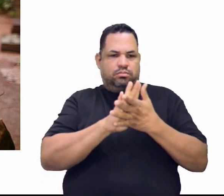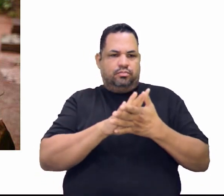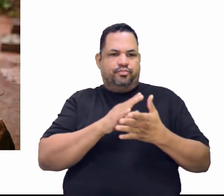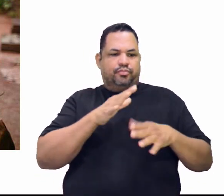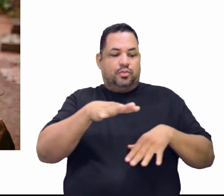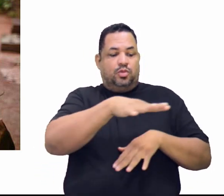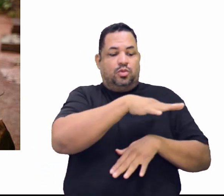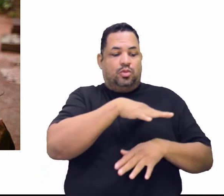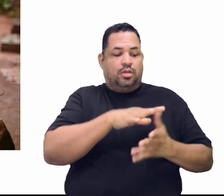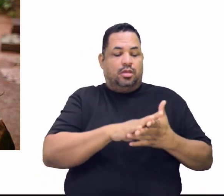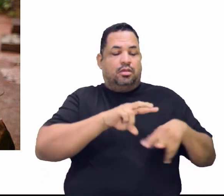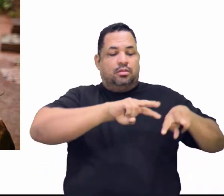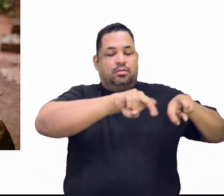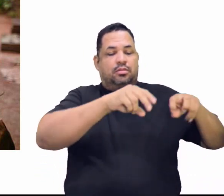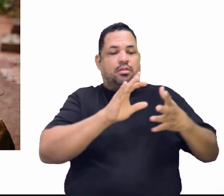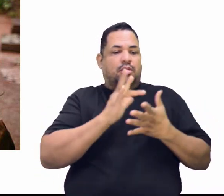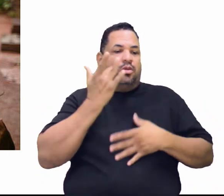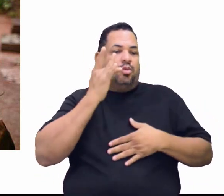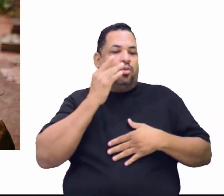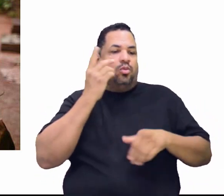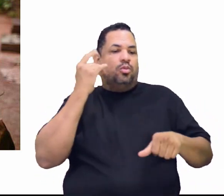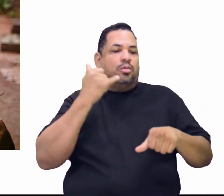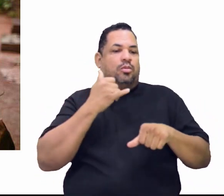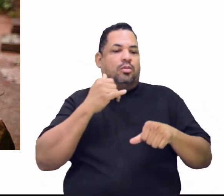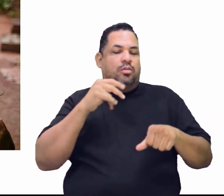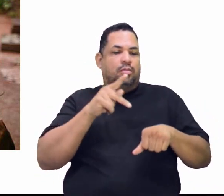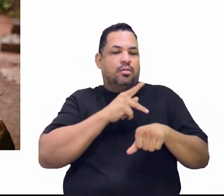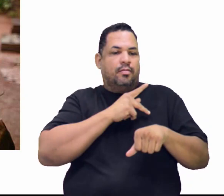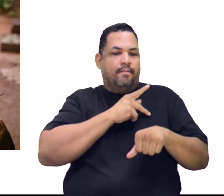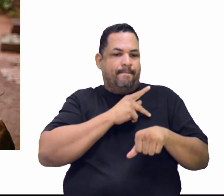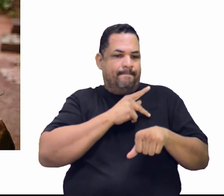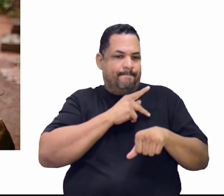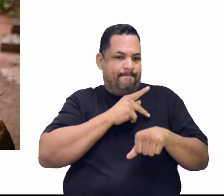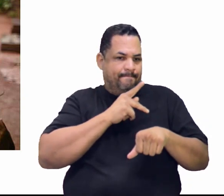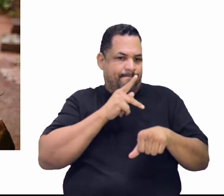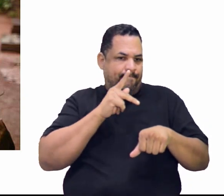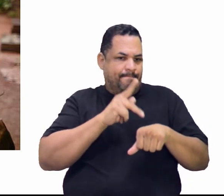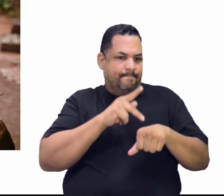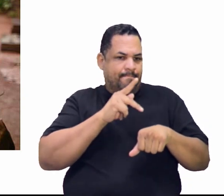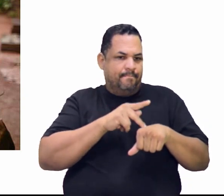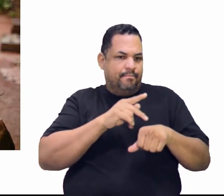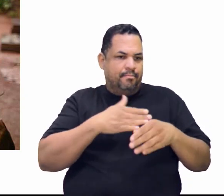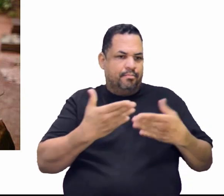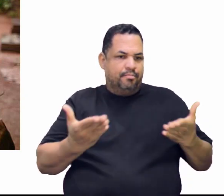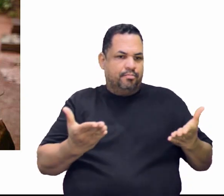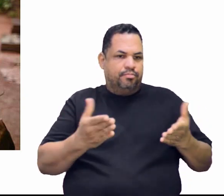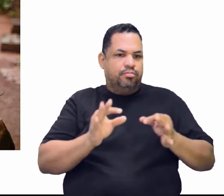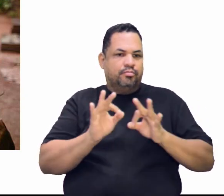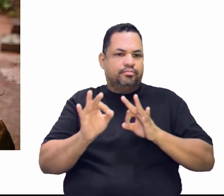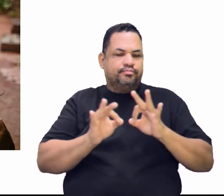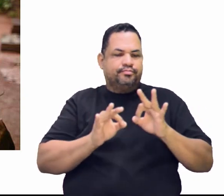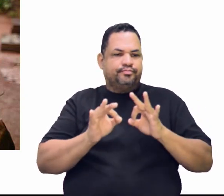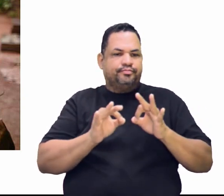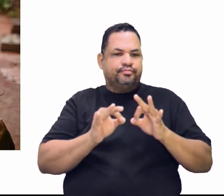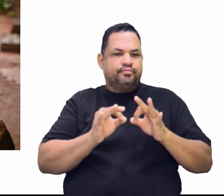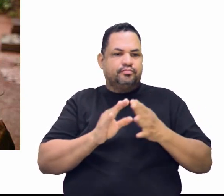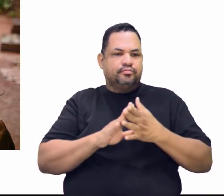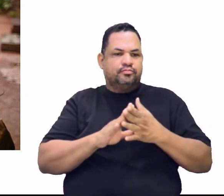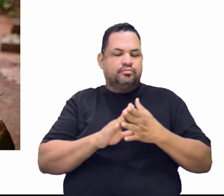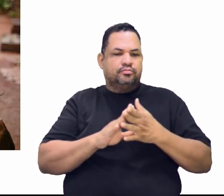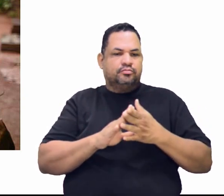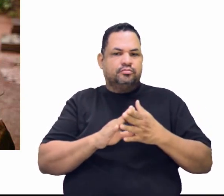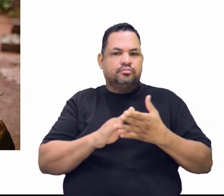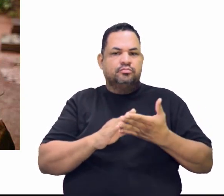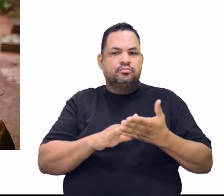Cuiabá, propiciou uma intensa migração. Então, a mão de obra dos cativos dos indígenas